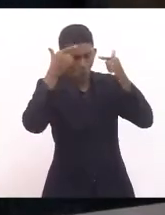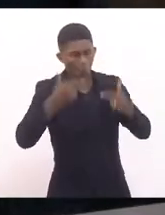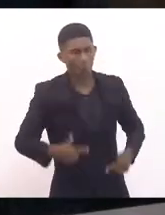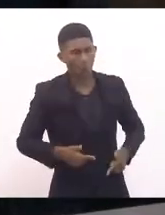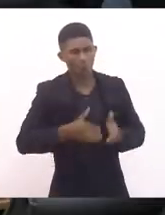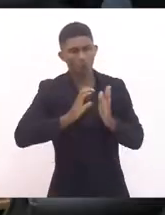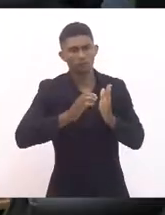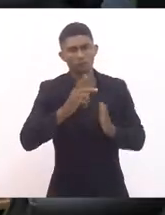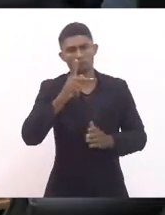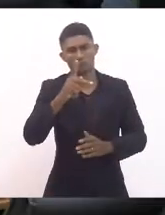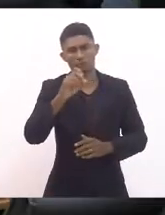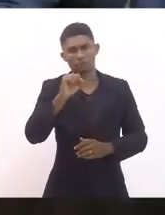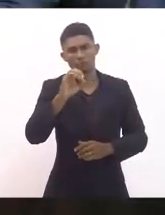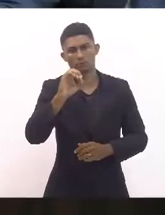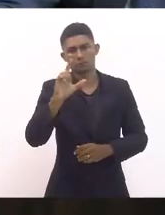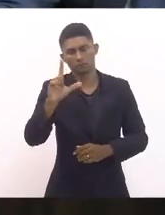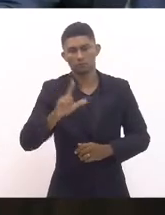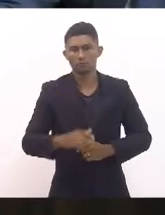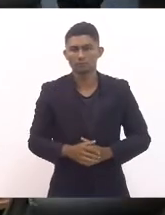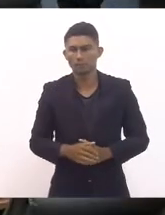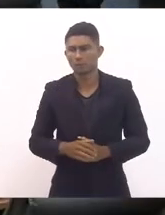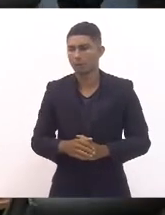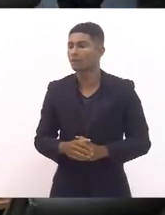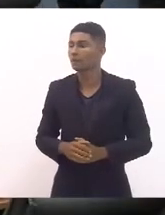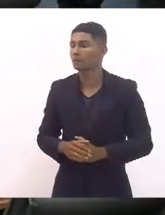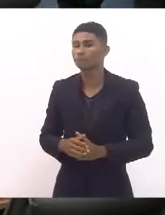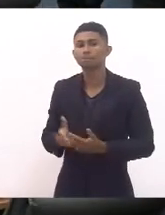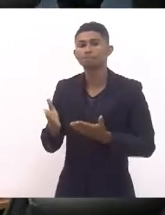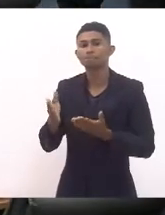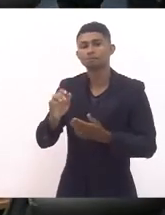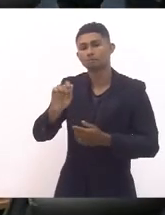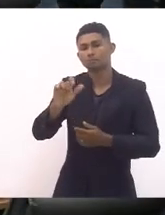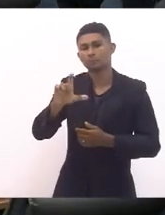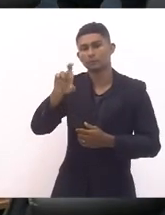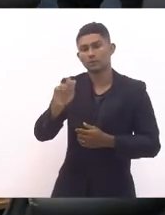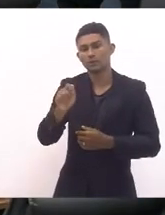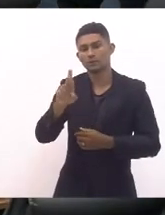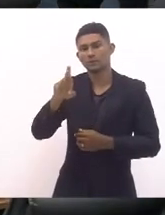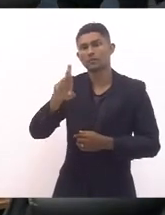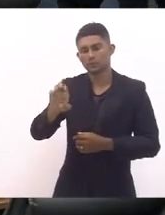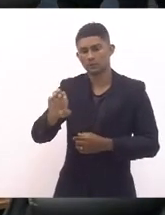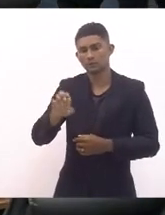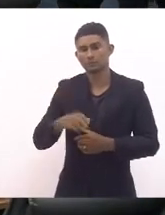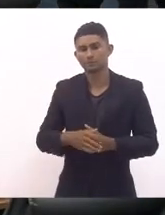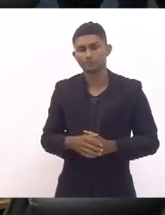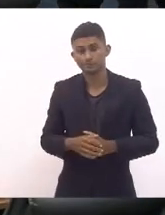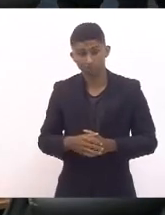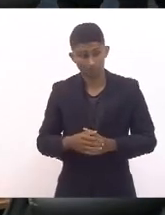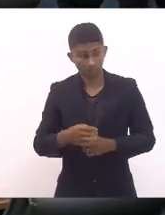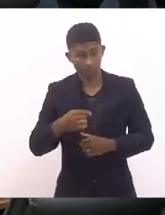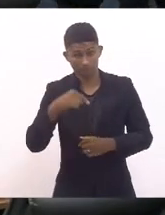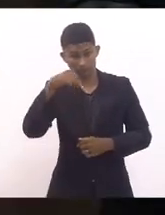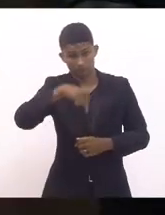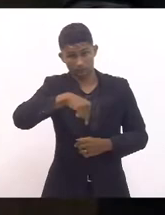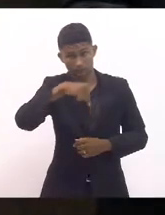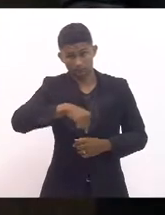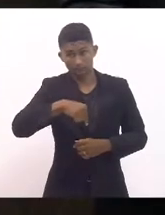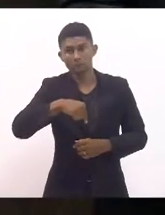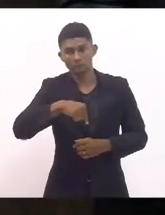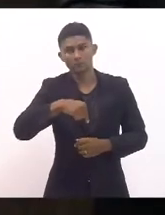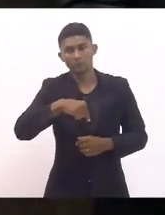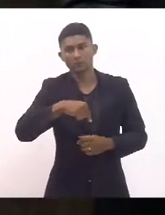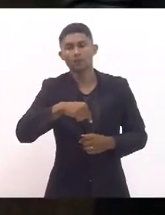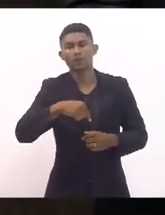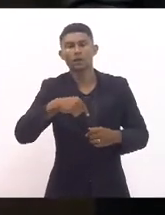PSOL. Deputado Alexandre. Presidente, oficiei a presidência demonstrando que o Ministério da